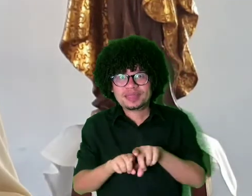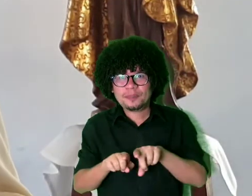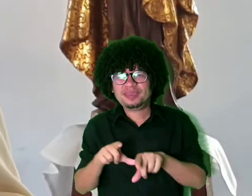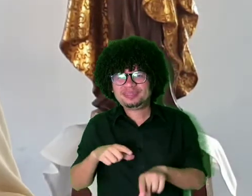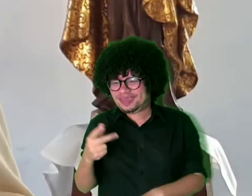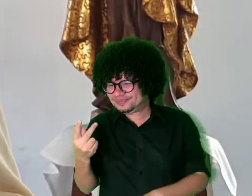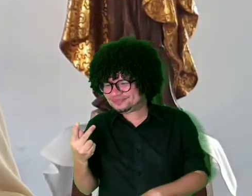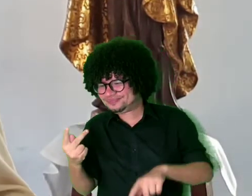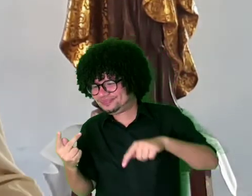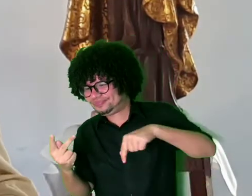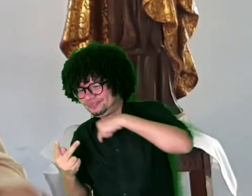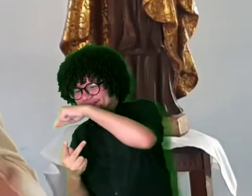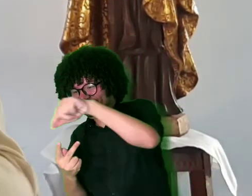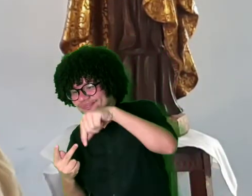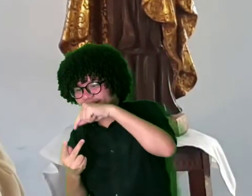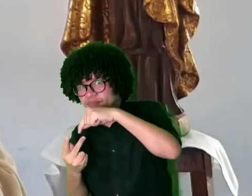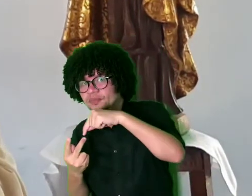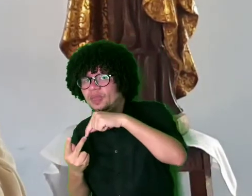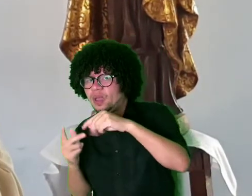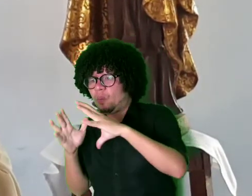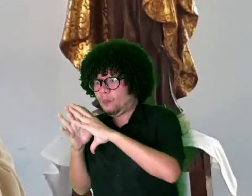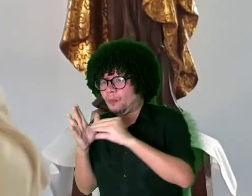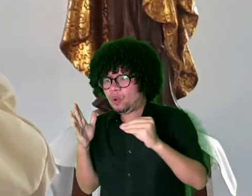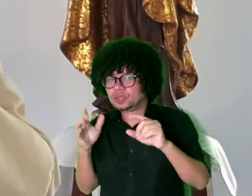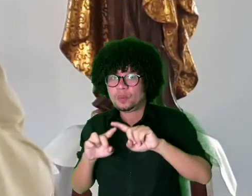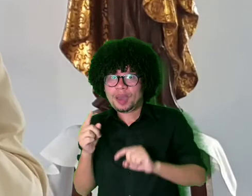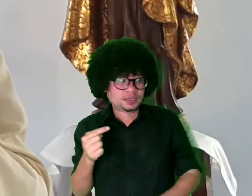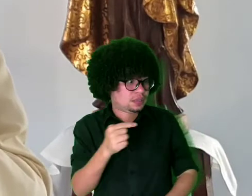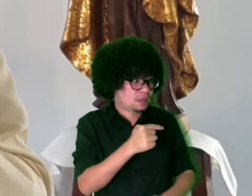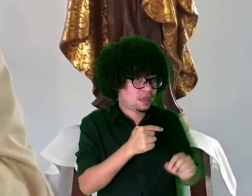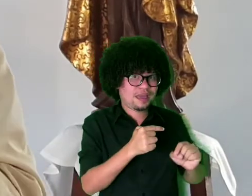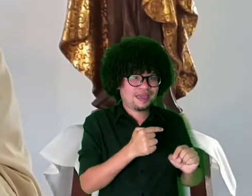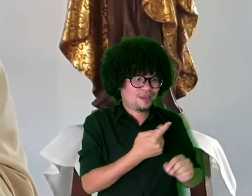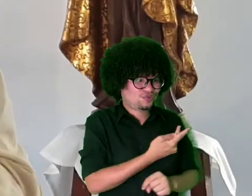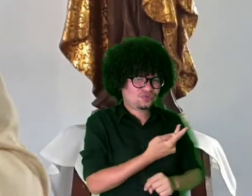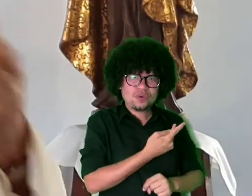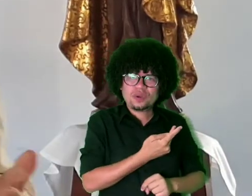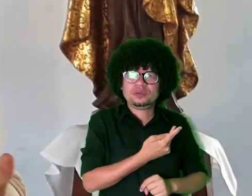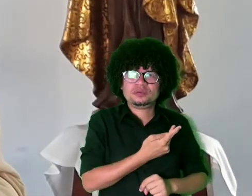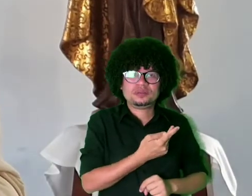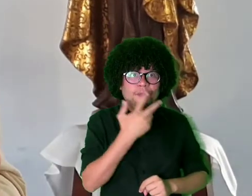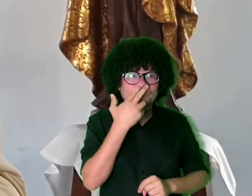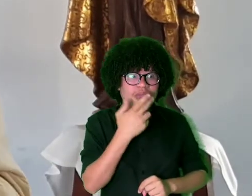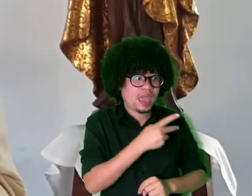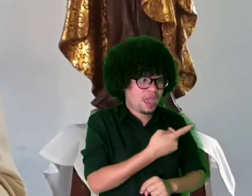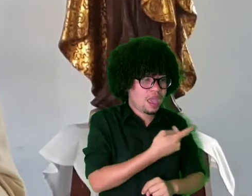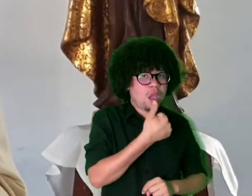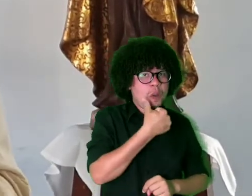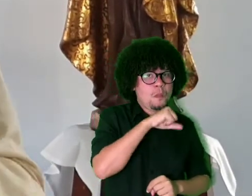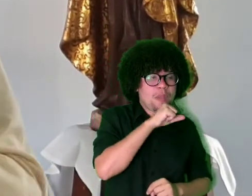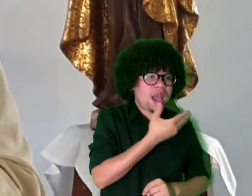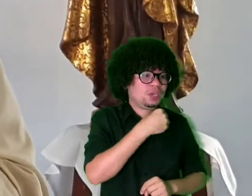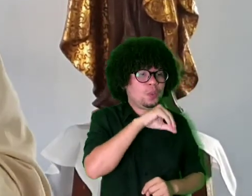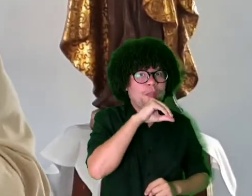marcas. Então, o exemplo de família, que é não só a Sagrada Família,